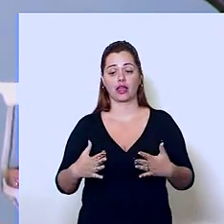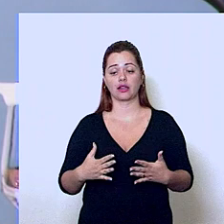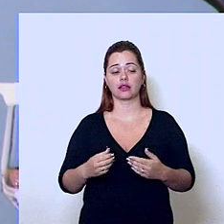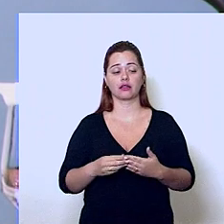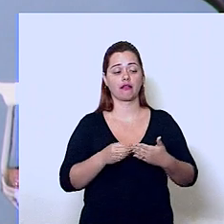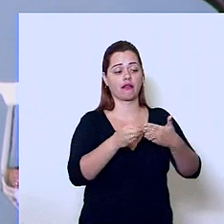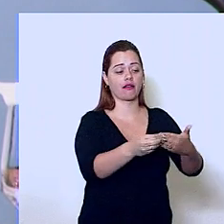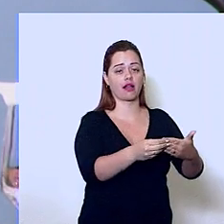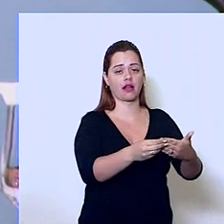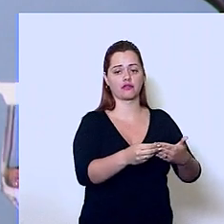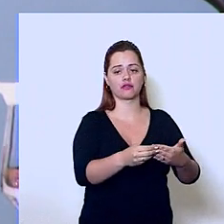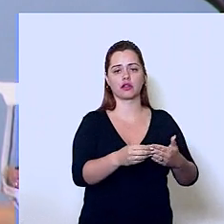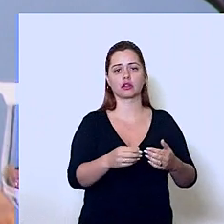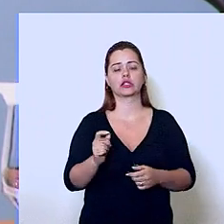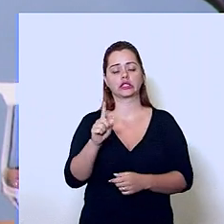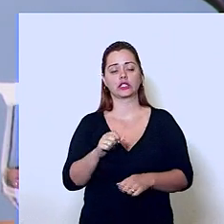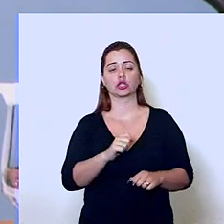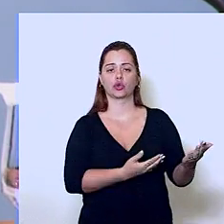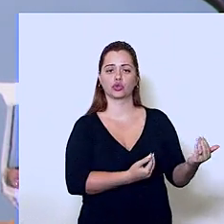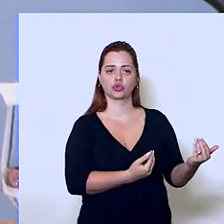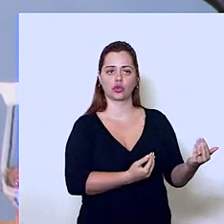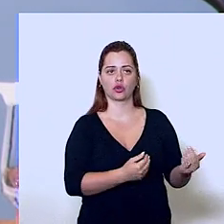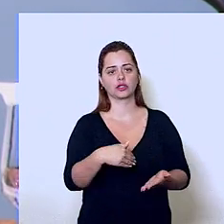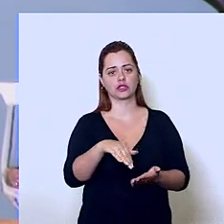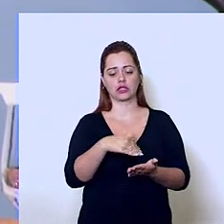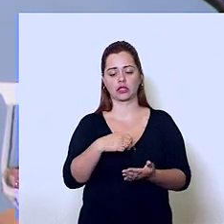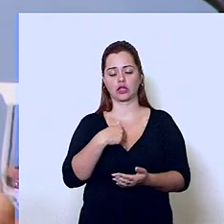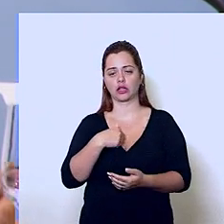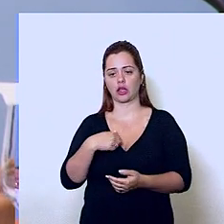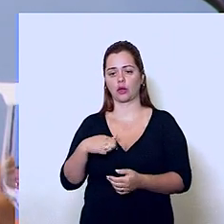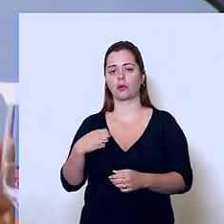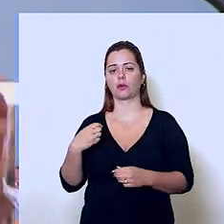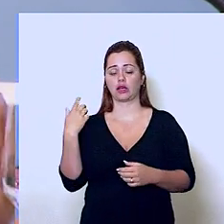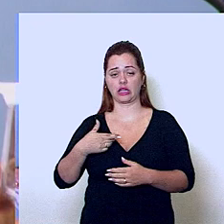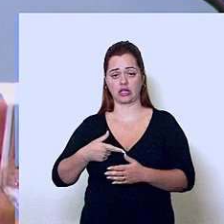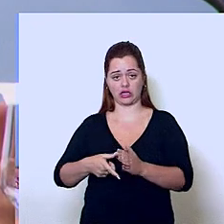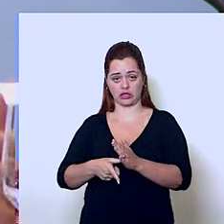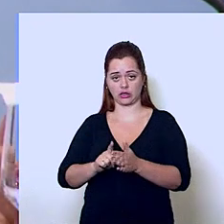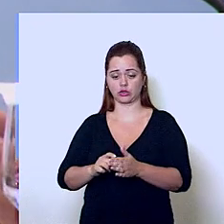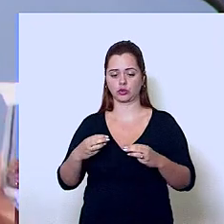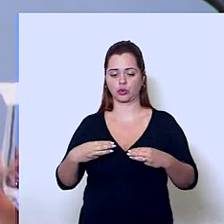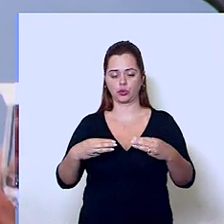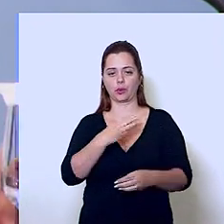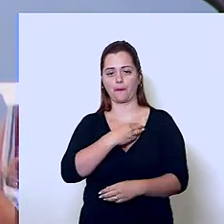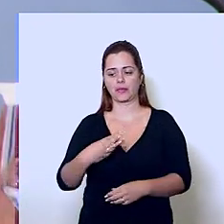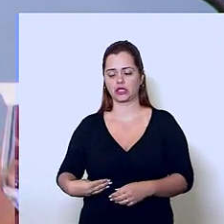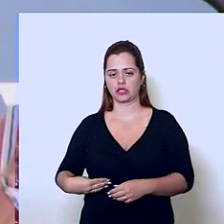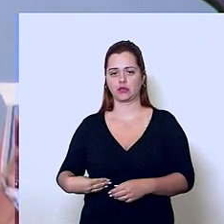jovens secretários, como eu era no início da carreira, a possibilidade de